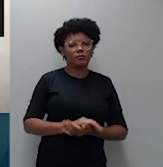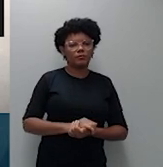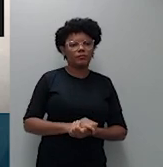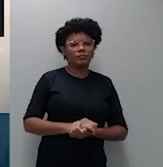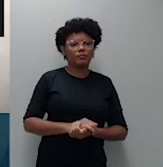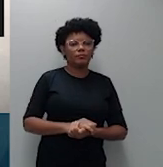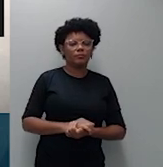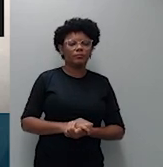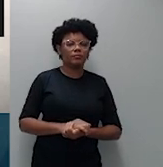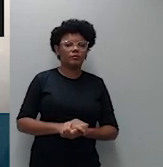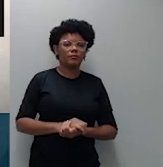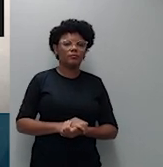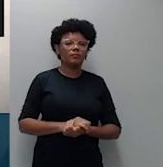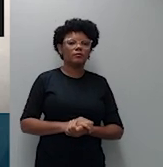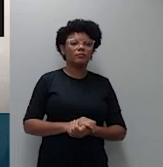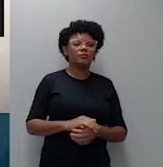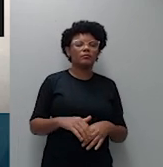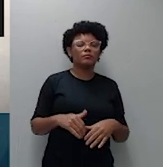quanto